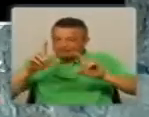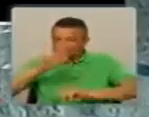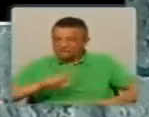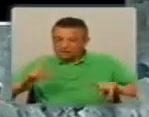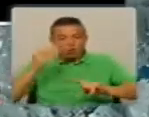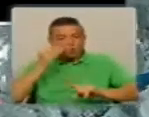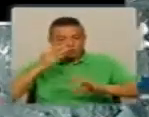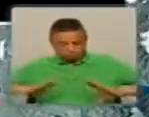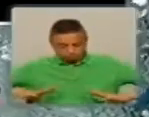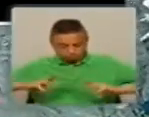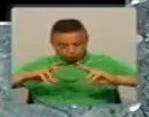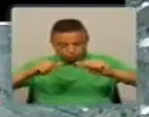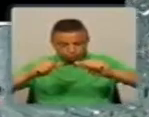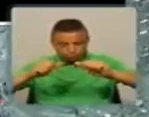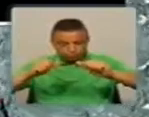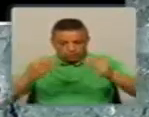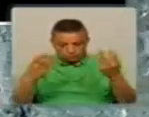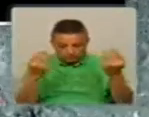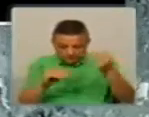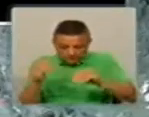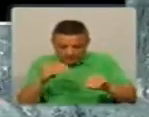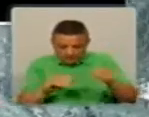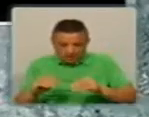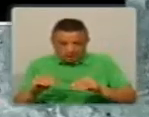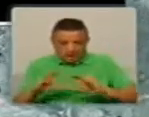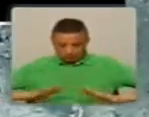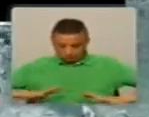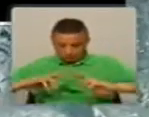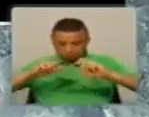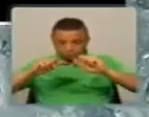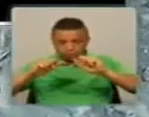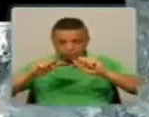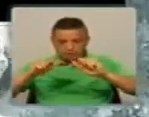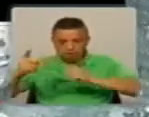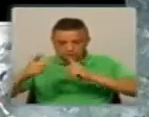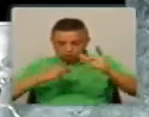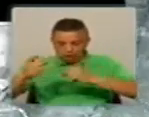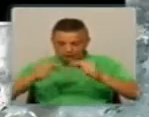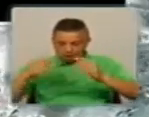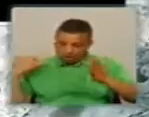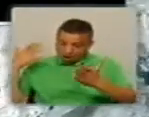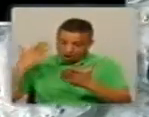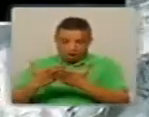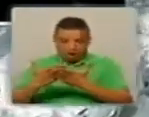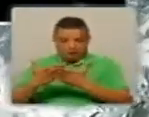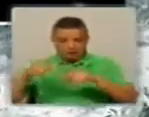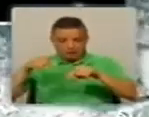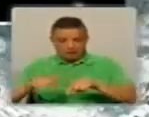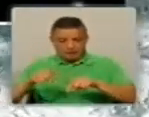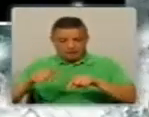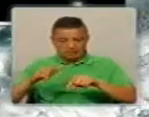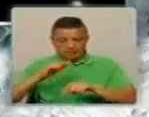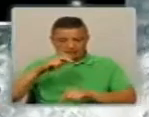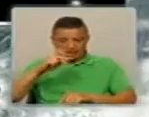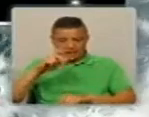elas evoluem, como é que elas se formam, como é que evolui a formação estelar ao longo do tempo neste tipo de grandes galáxias